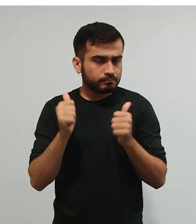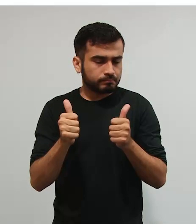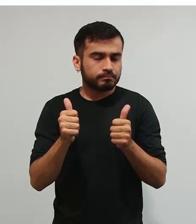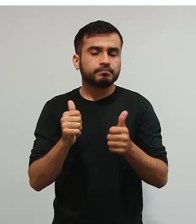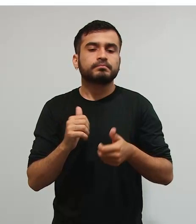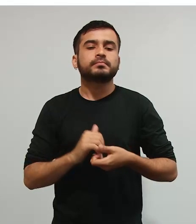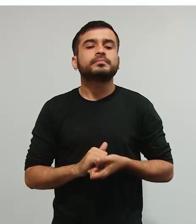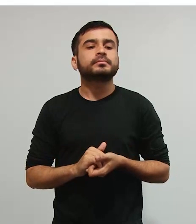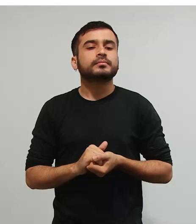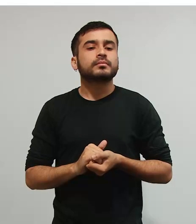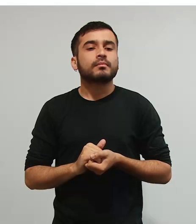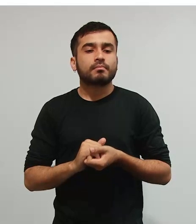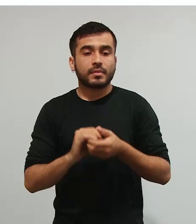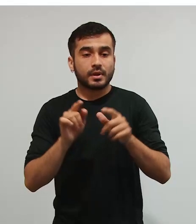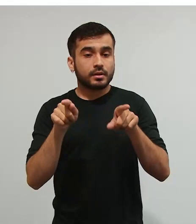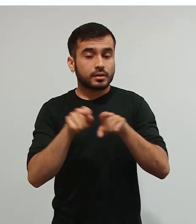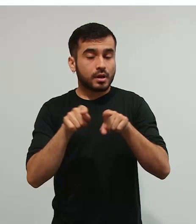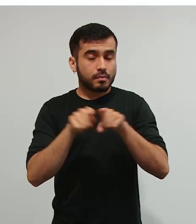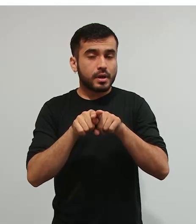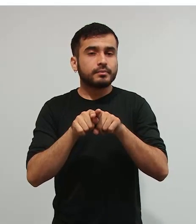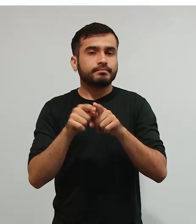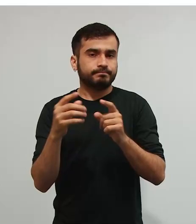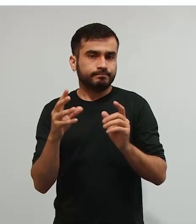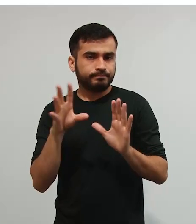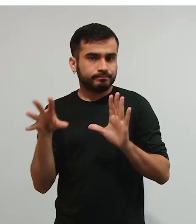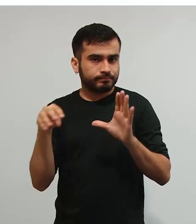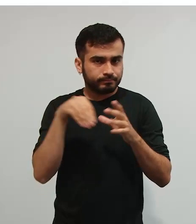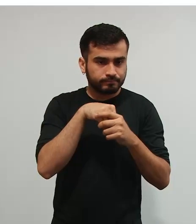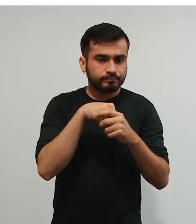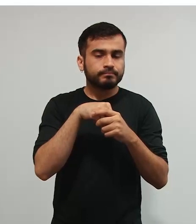Beleza? E aí, também,